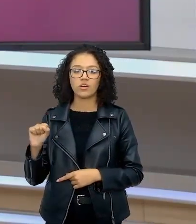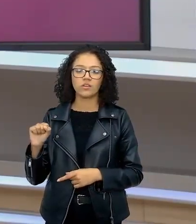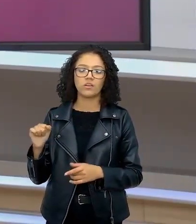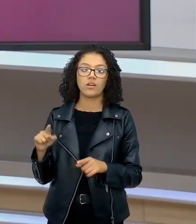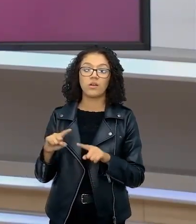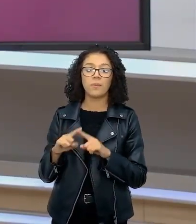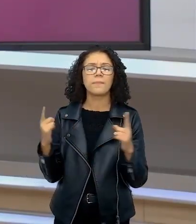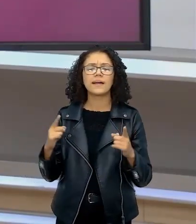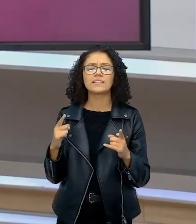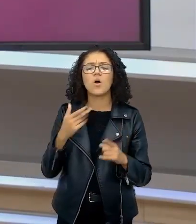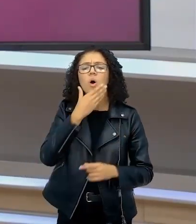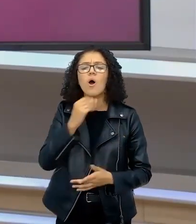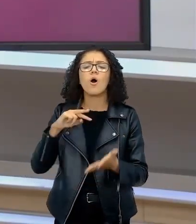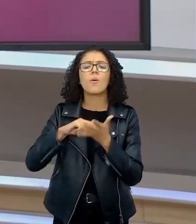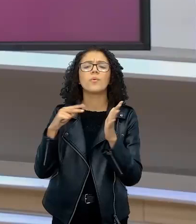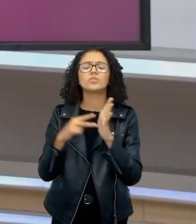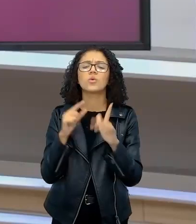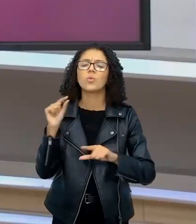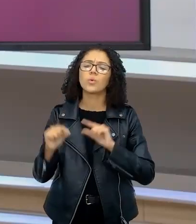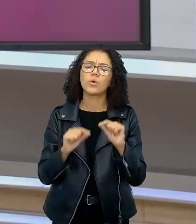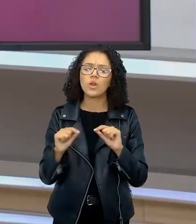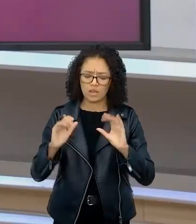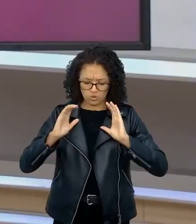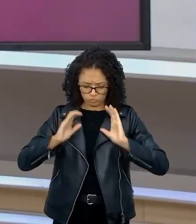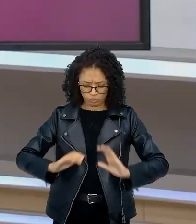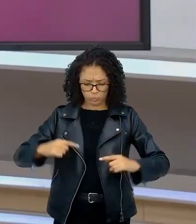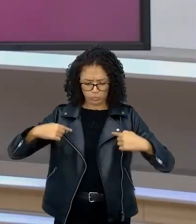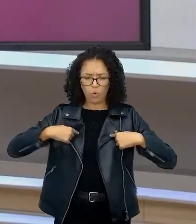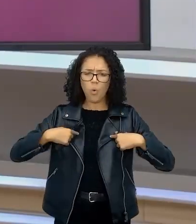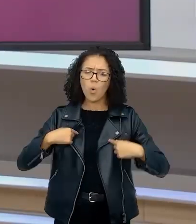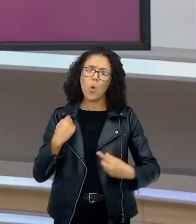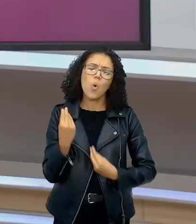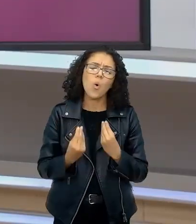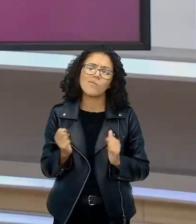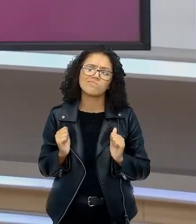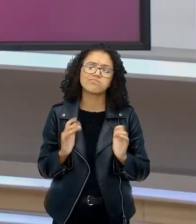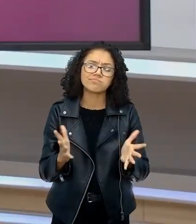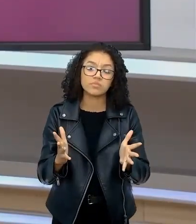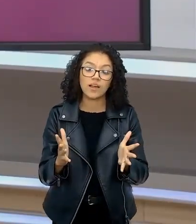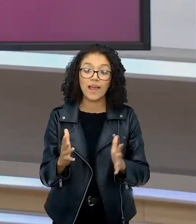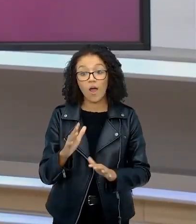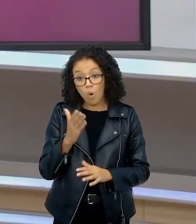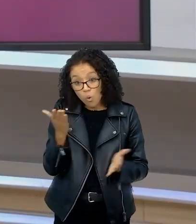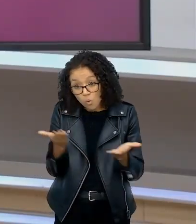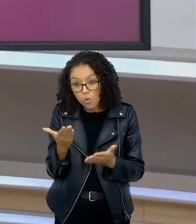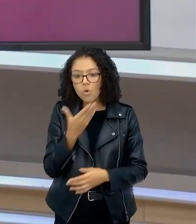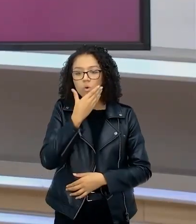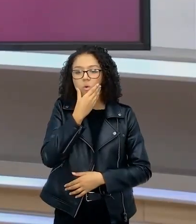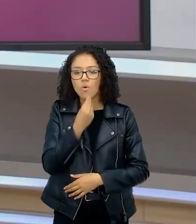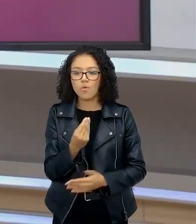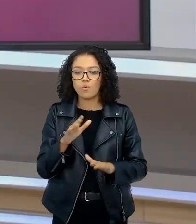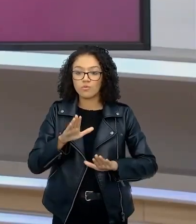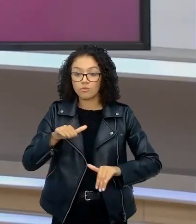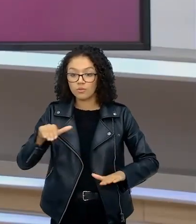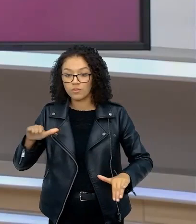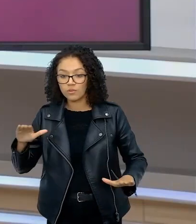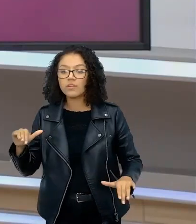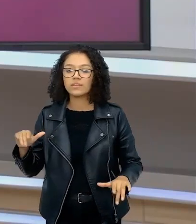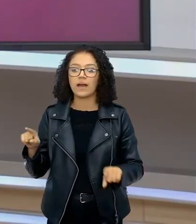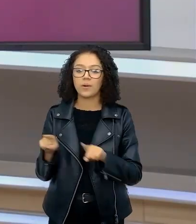ser homem. Como eu me comporto por ser homem? Hoje, os meninos e homens têm aprendido que ser